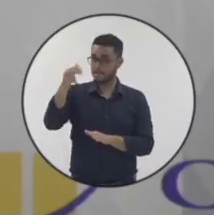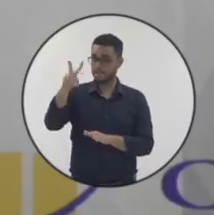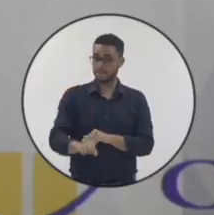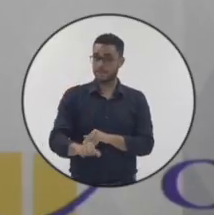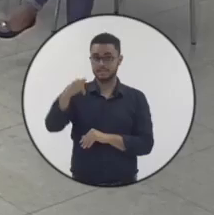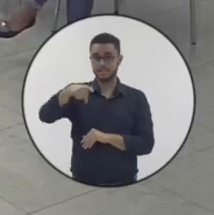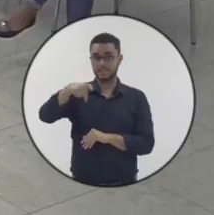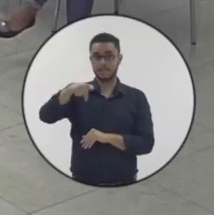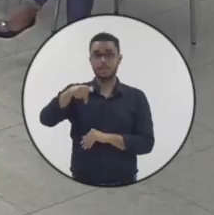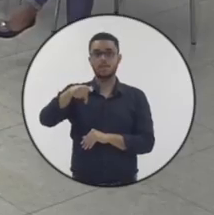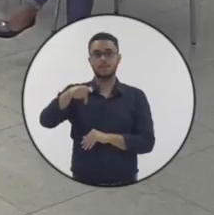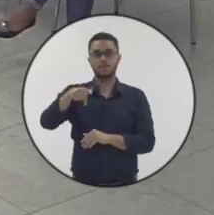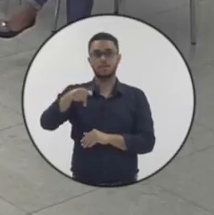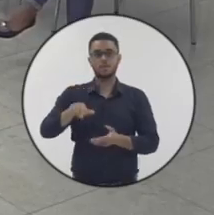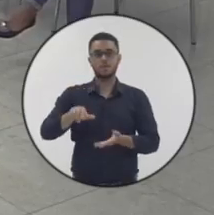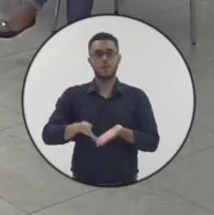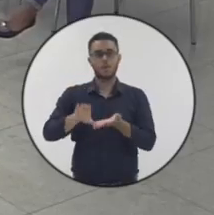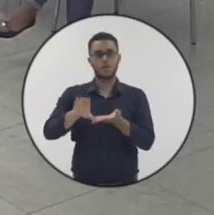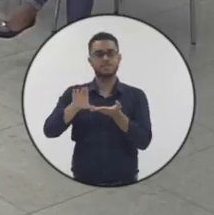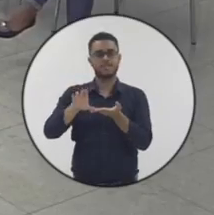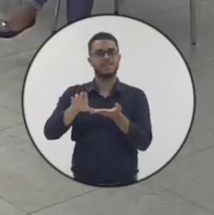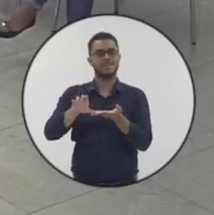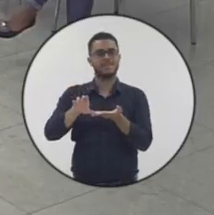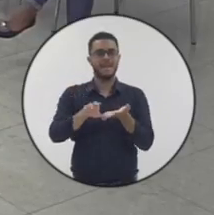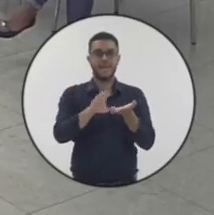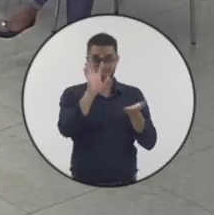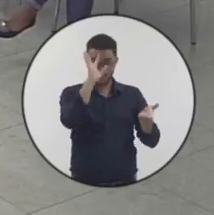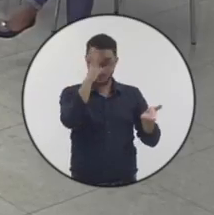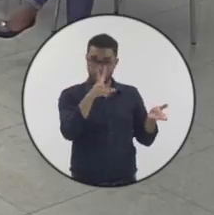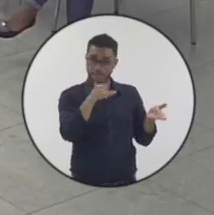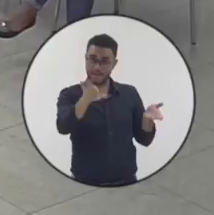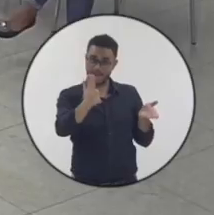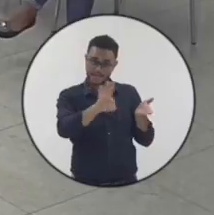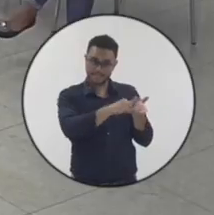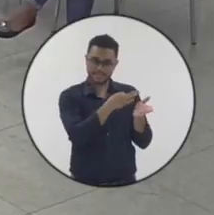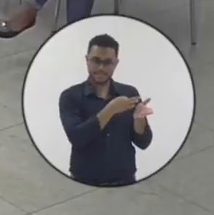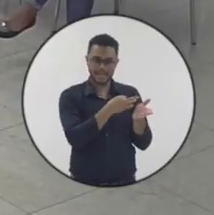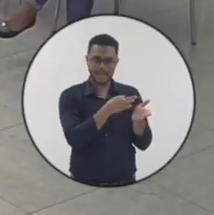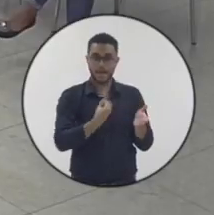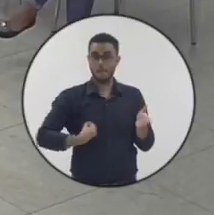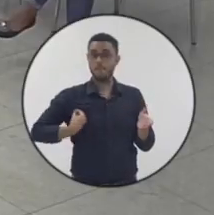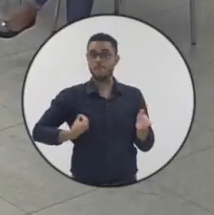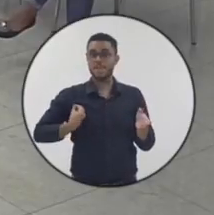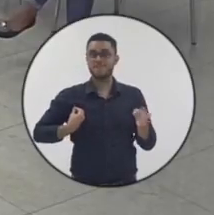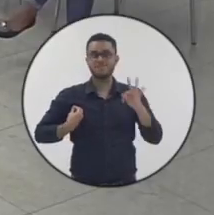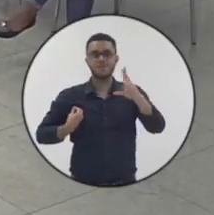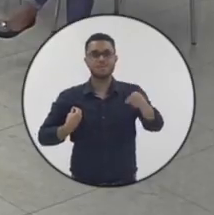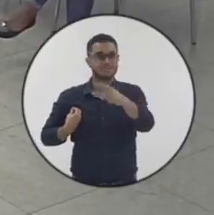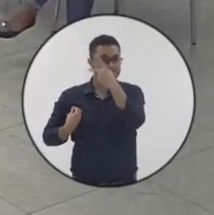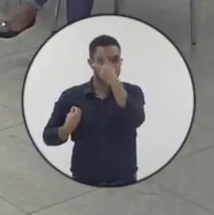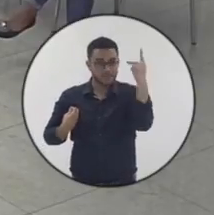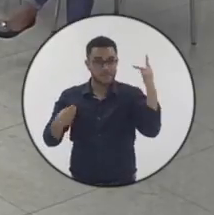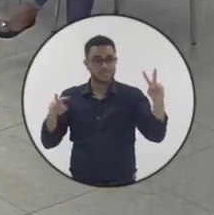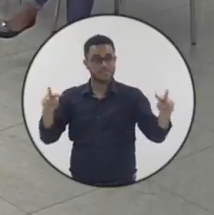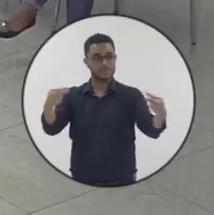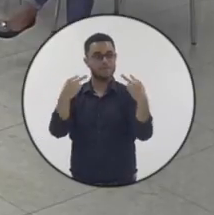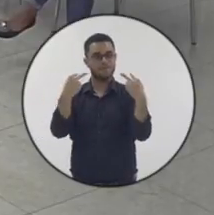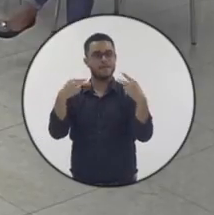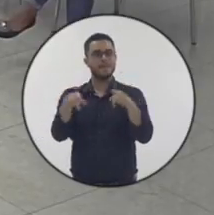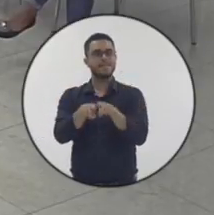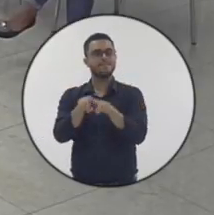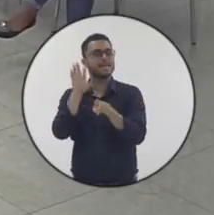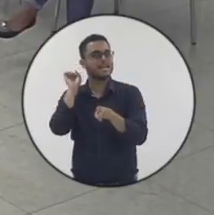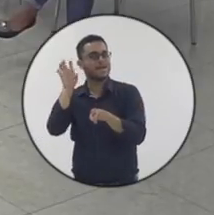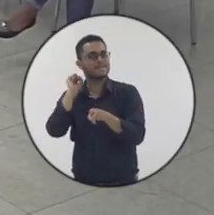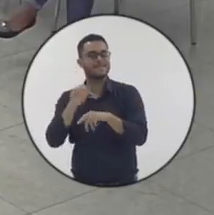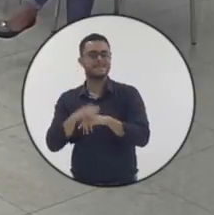Conselho que uma resolução será assinada em tempo real para todos aqueles que nos ouvem e para todos aqueles que